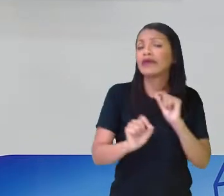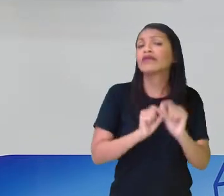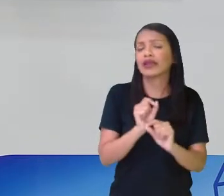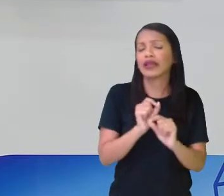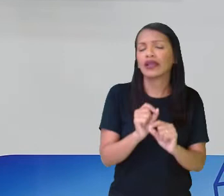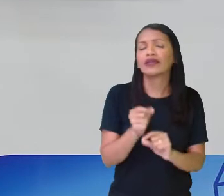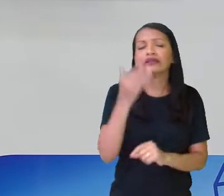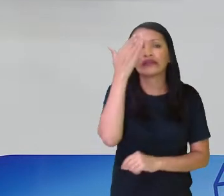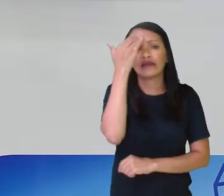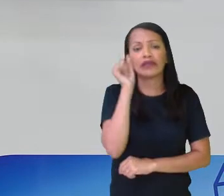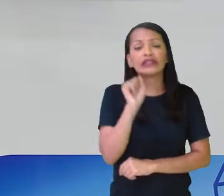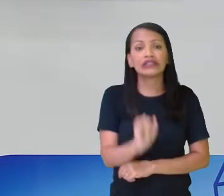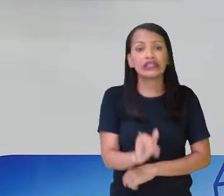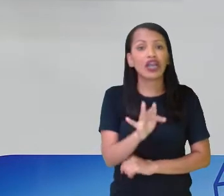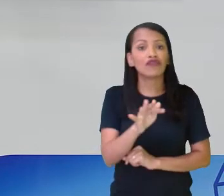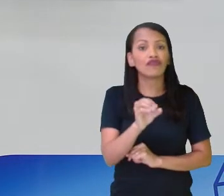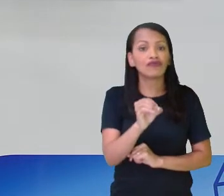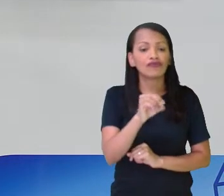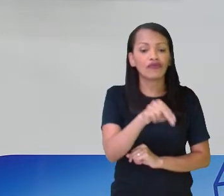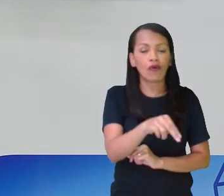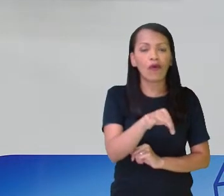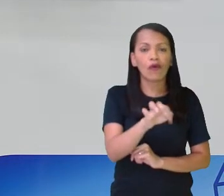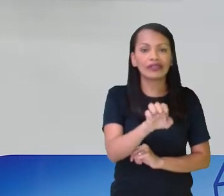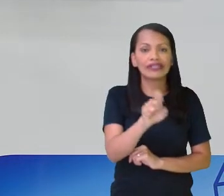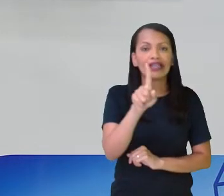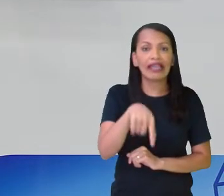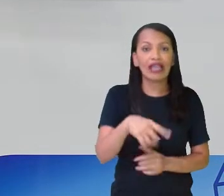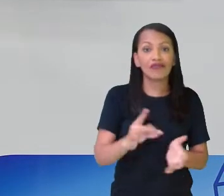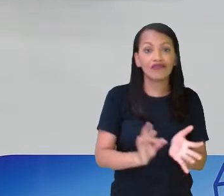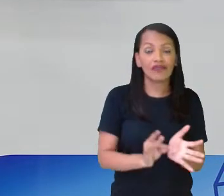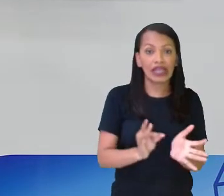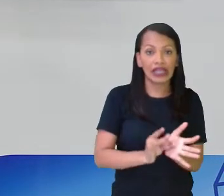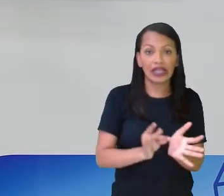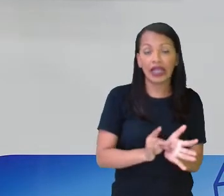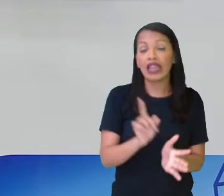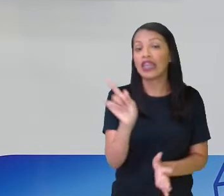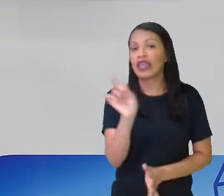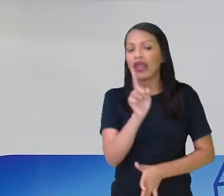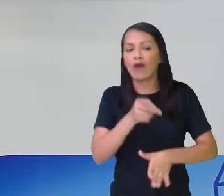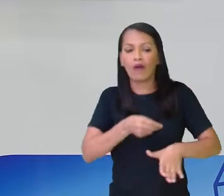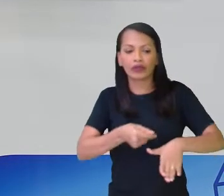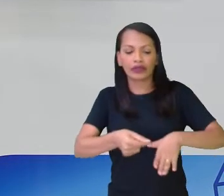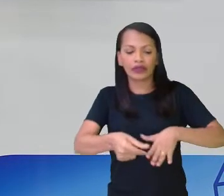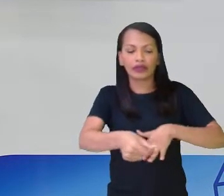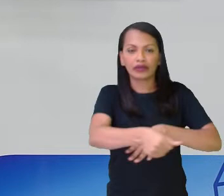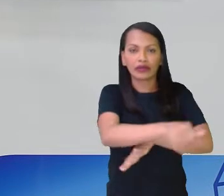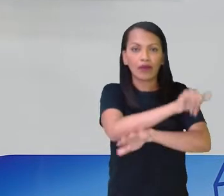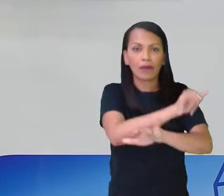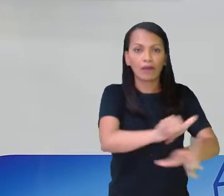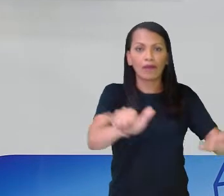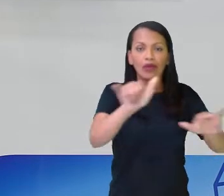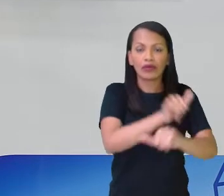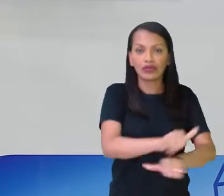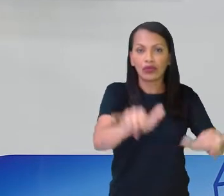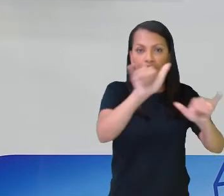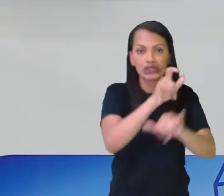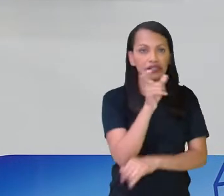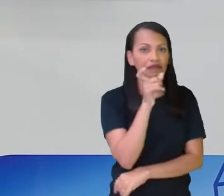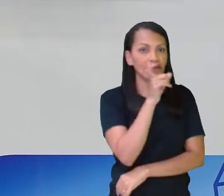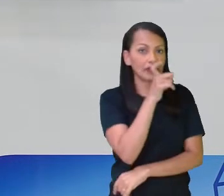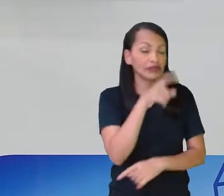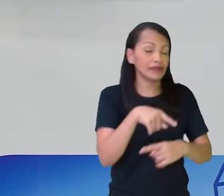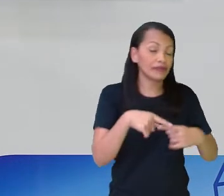a fonte para ver se aquele fato ali é verdadeiro e não uma fake news, uma notícia falsa. Mas